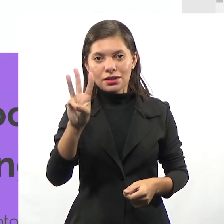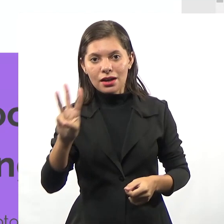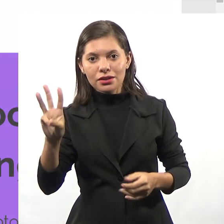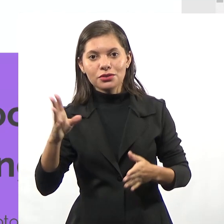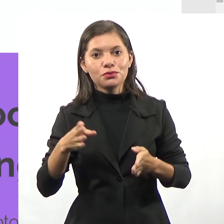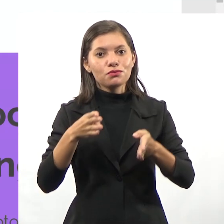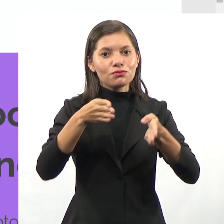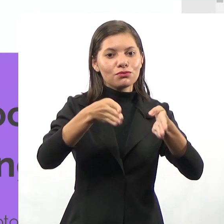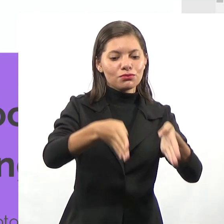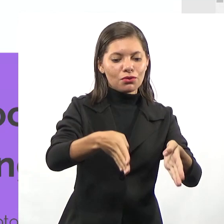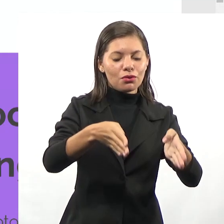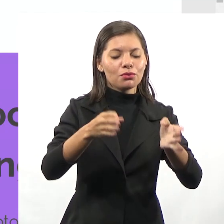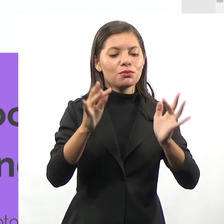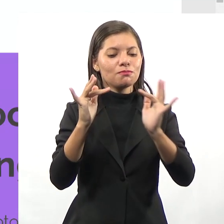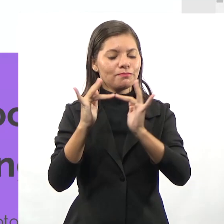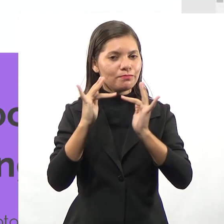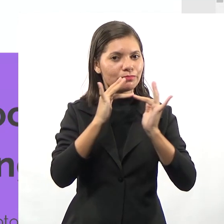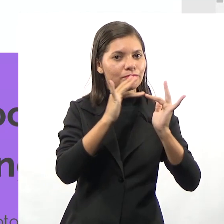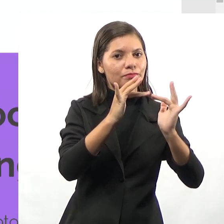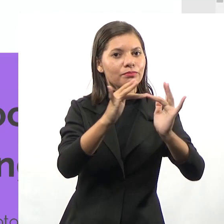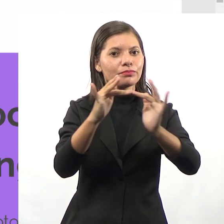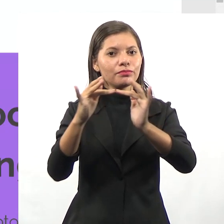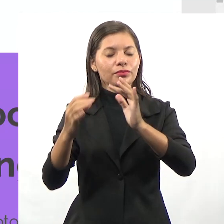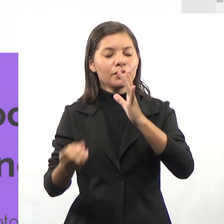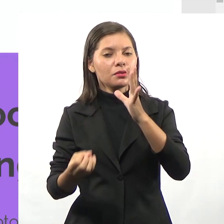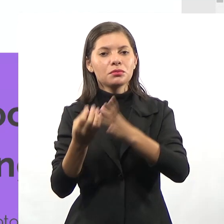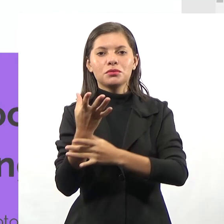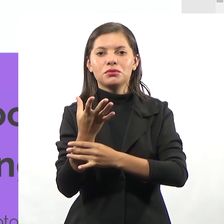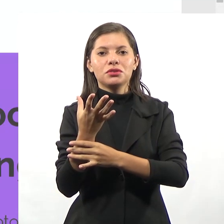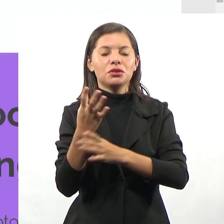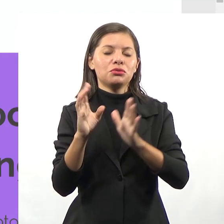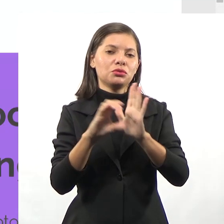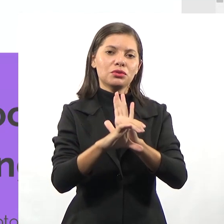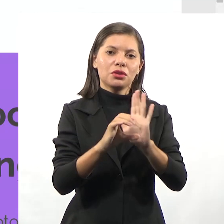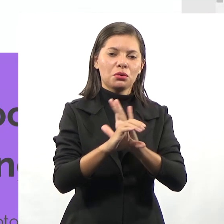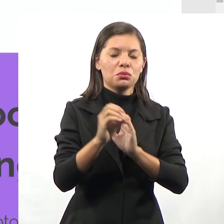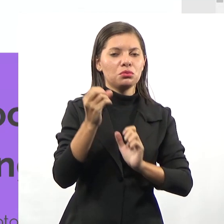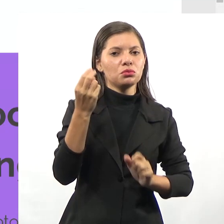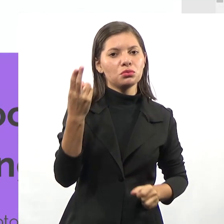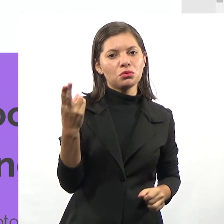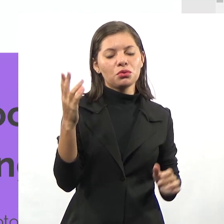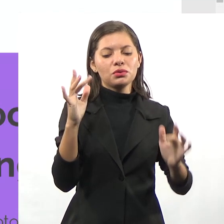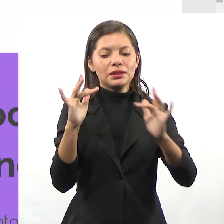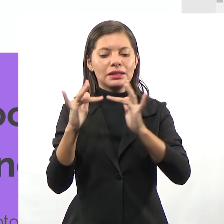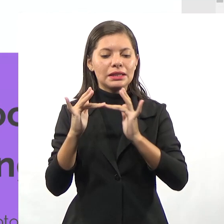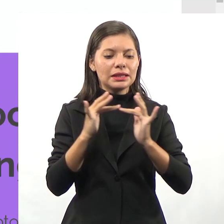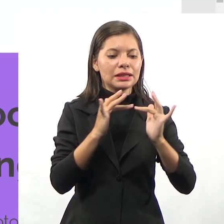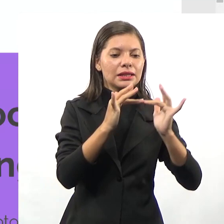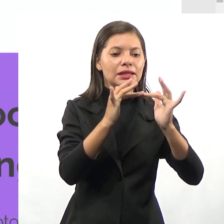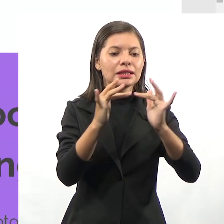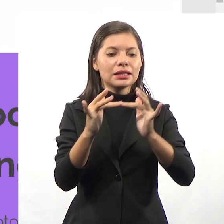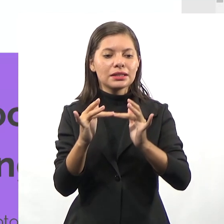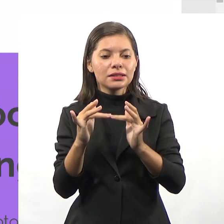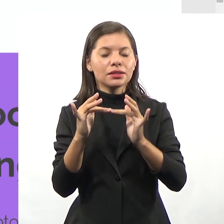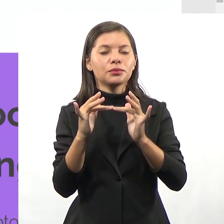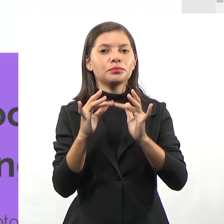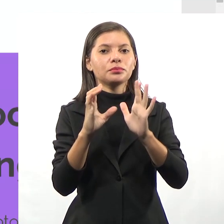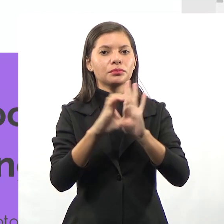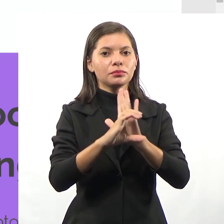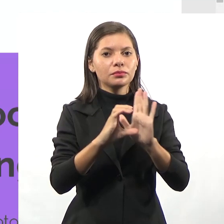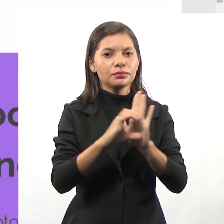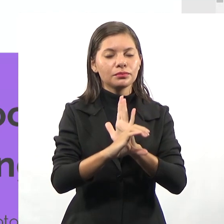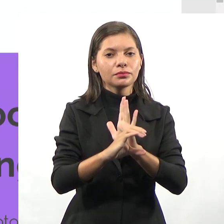sites que o foco é a interatividade, ou produção de conteúdo, ou mesmo interação com os conteúdos que estão dispostos.